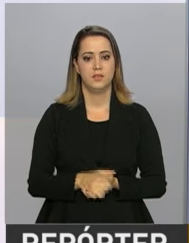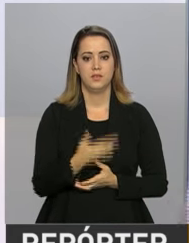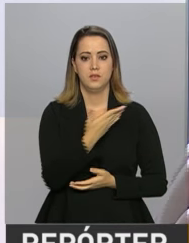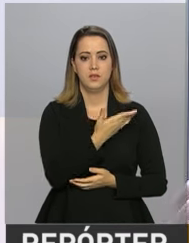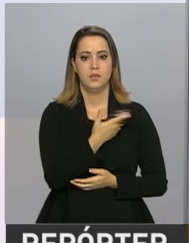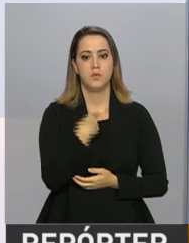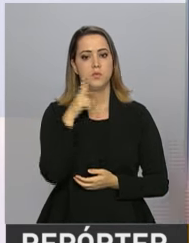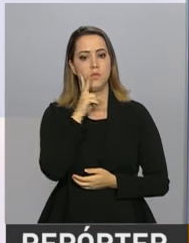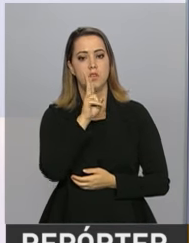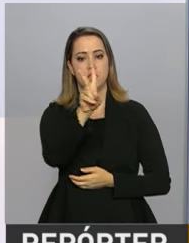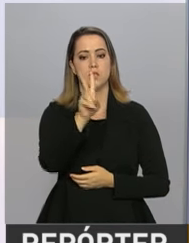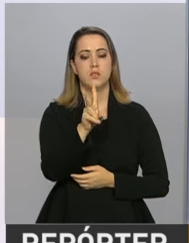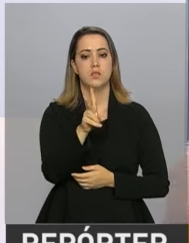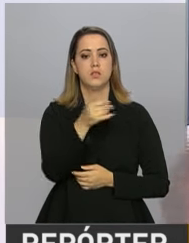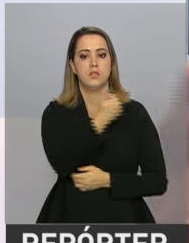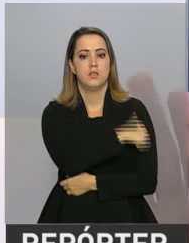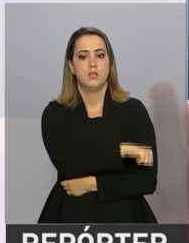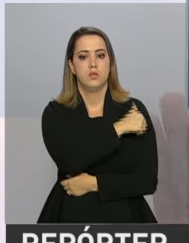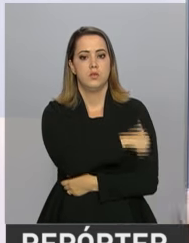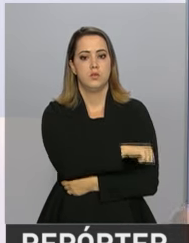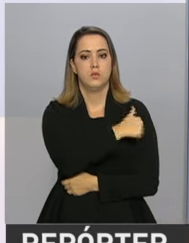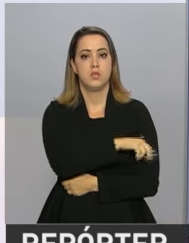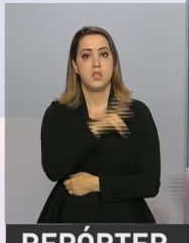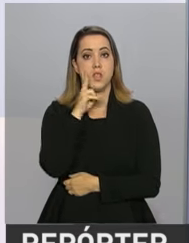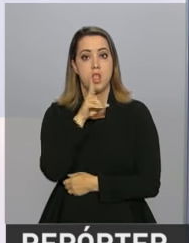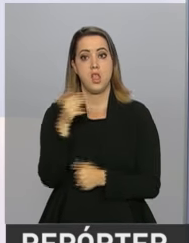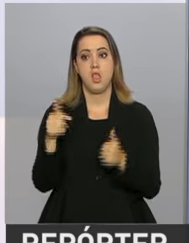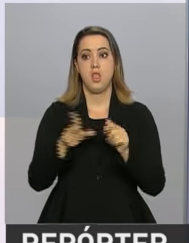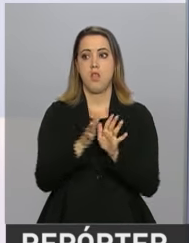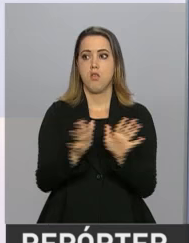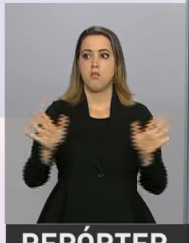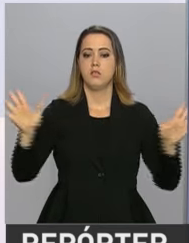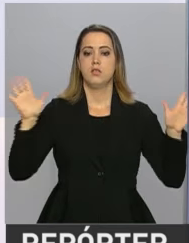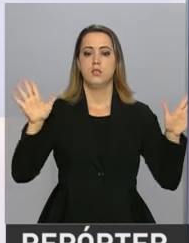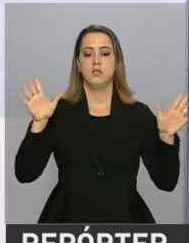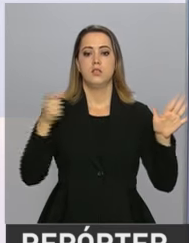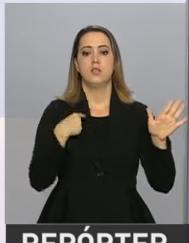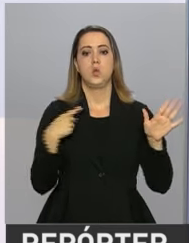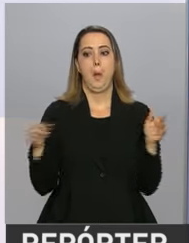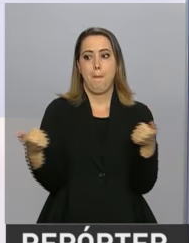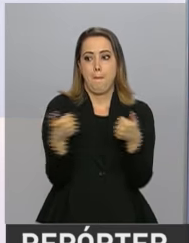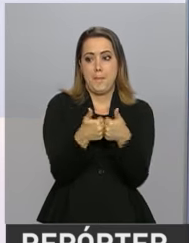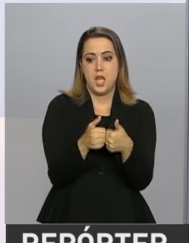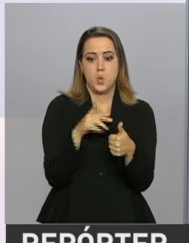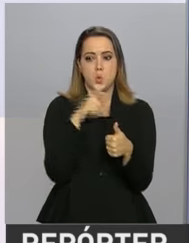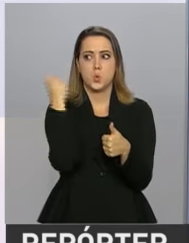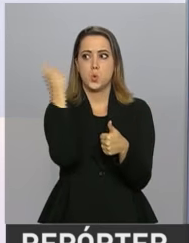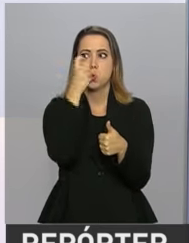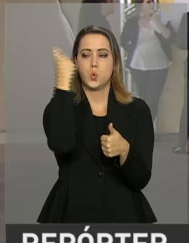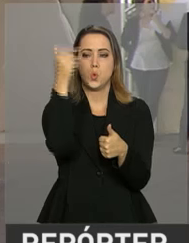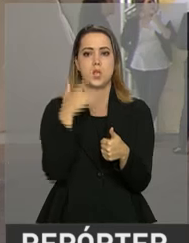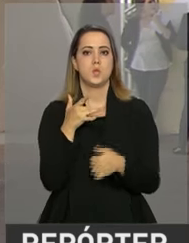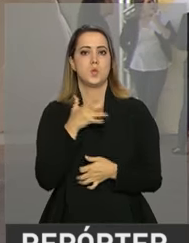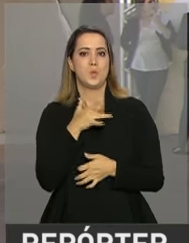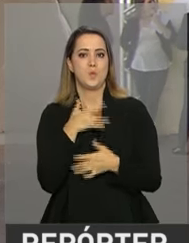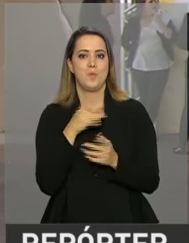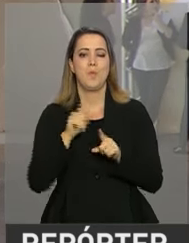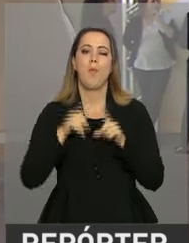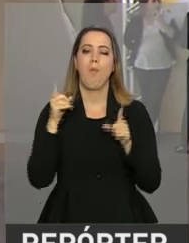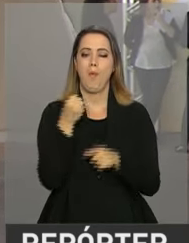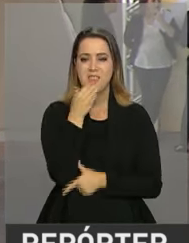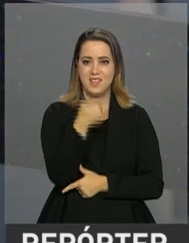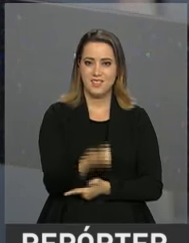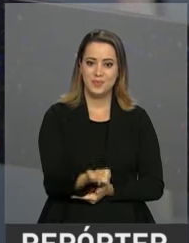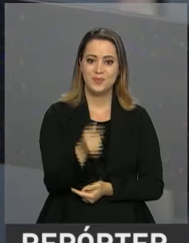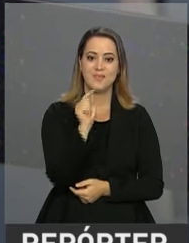Jesus Cristo assim, de perto, assim, alto, dá um pouco frio na barriga, mas tá tudo de bom. Essa é a primeira